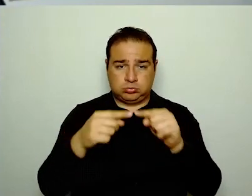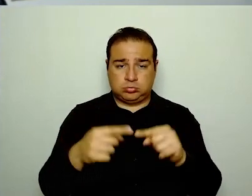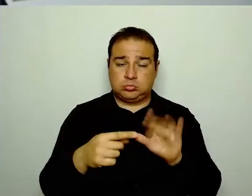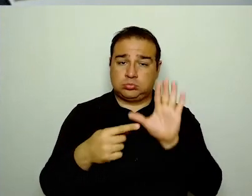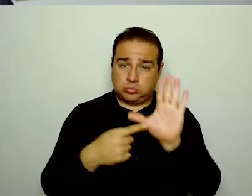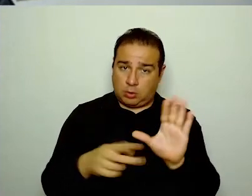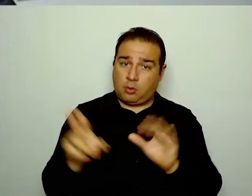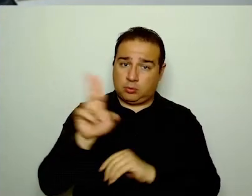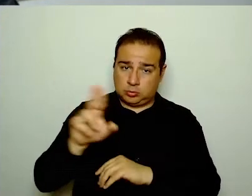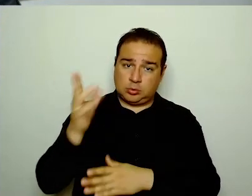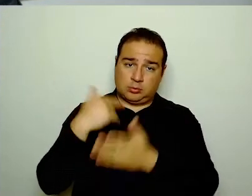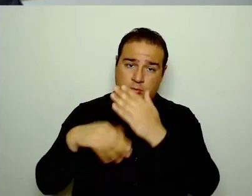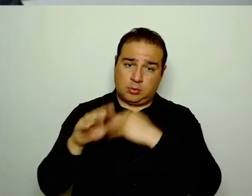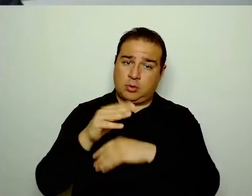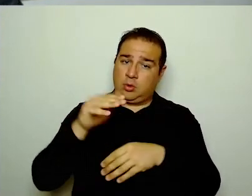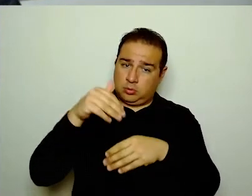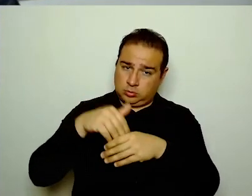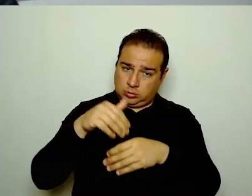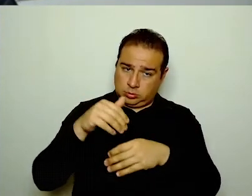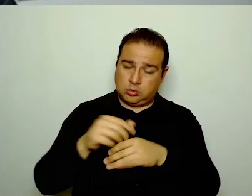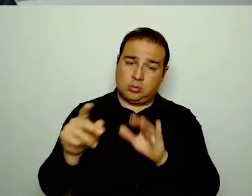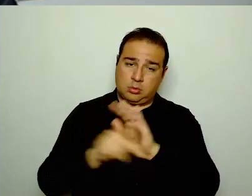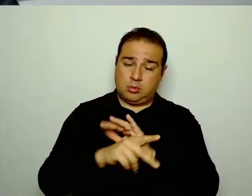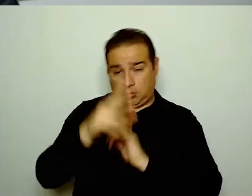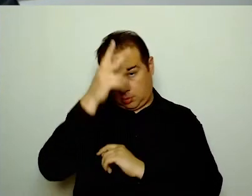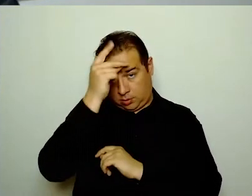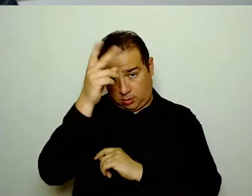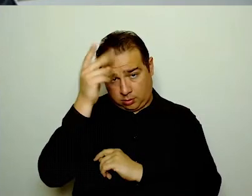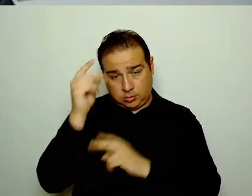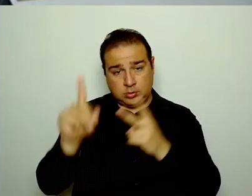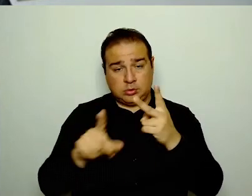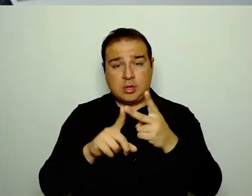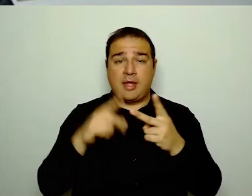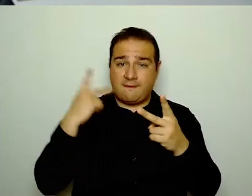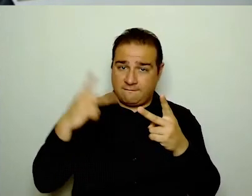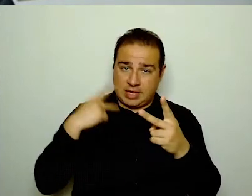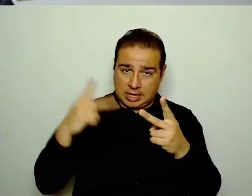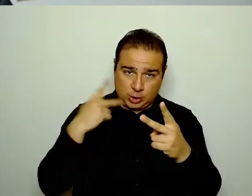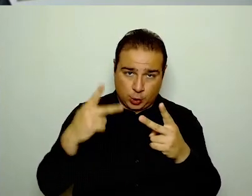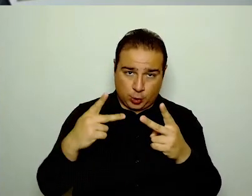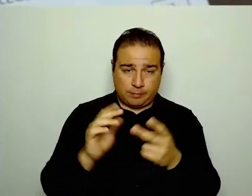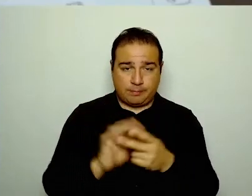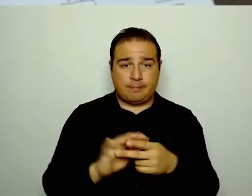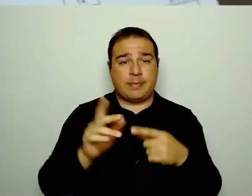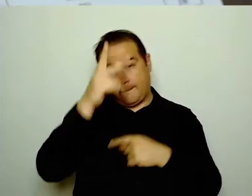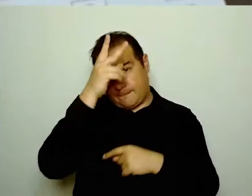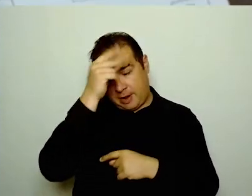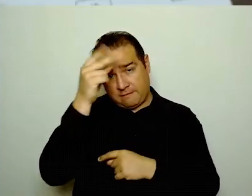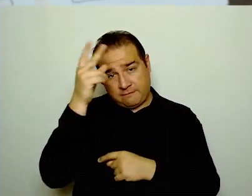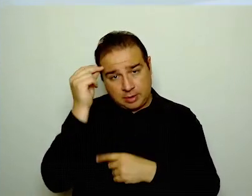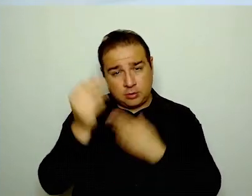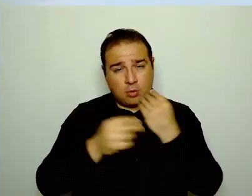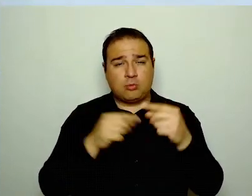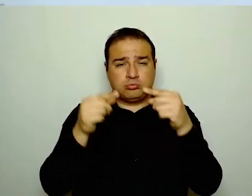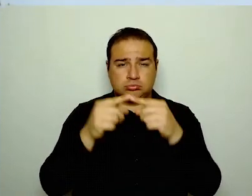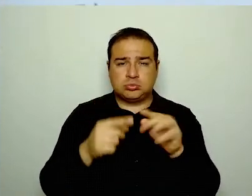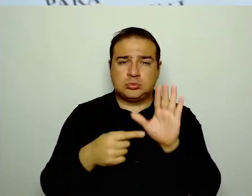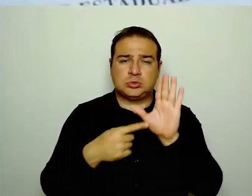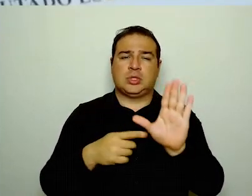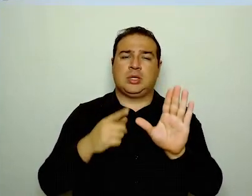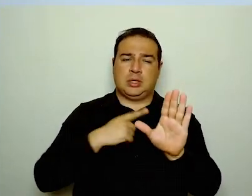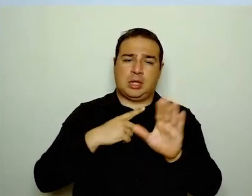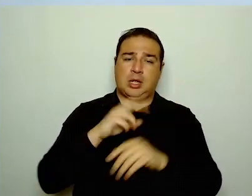é uma cédula que foi usada para votação para prefeito e para vereador. Para